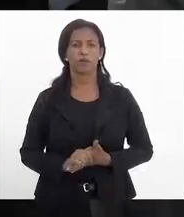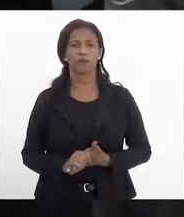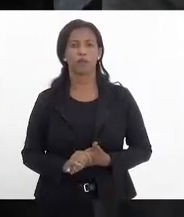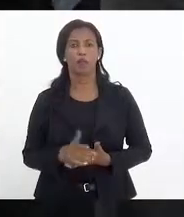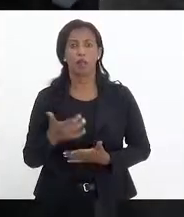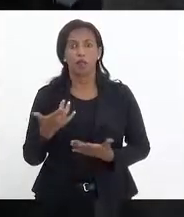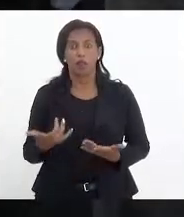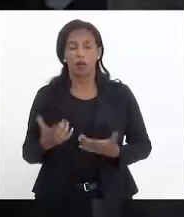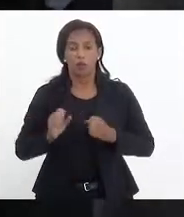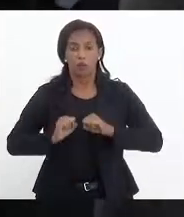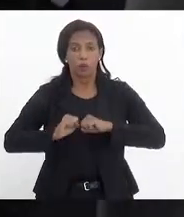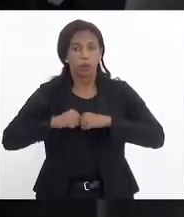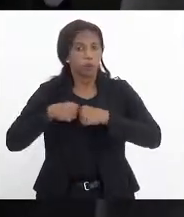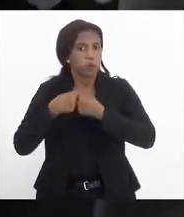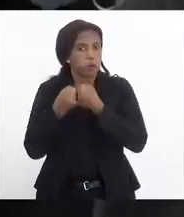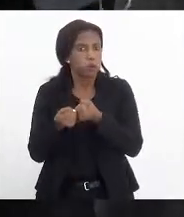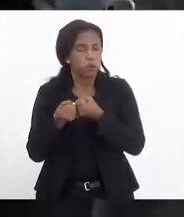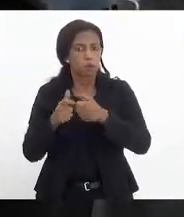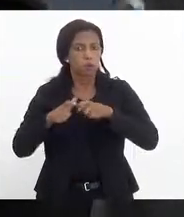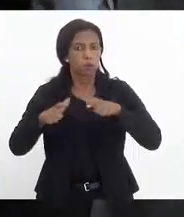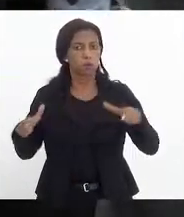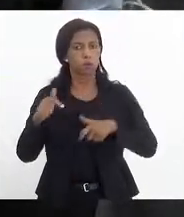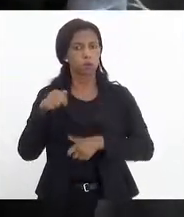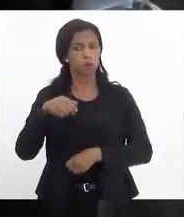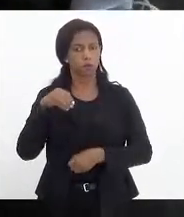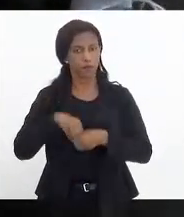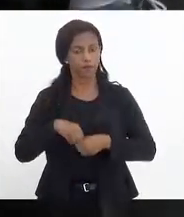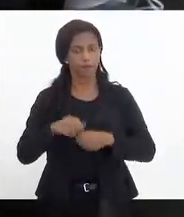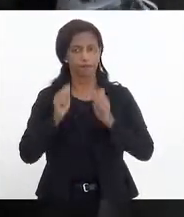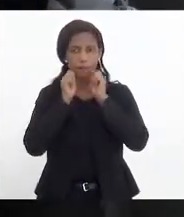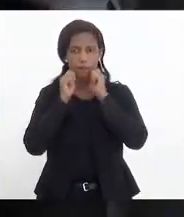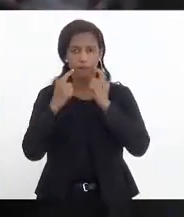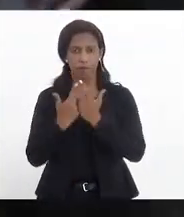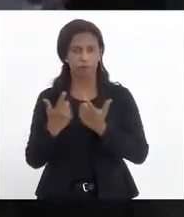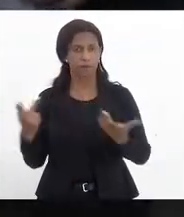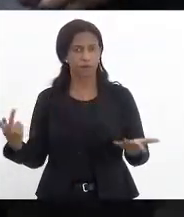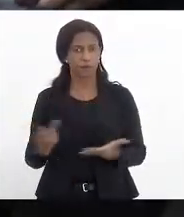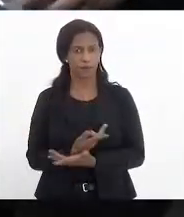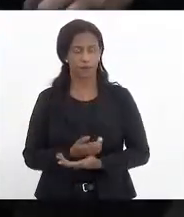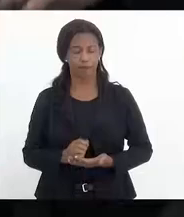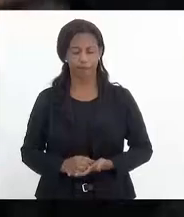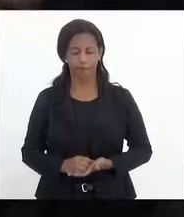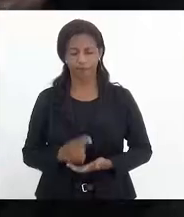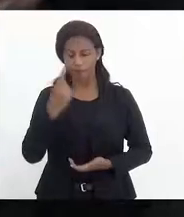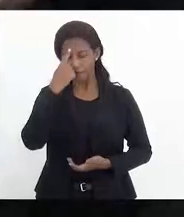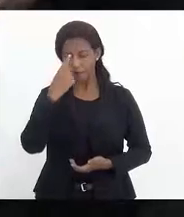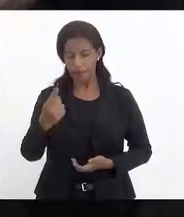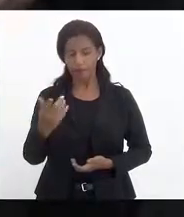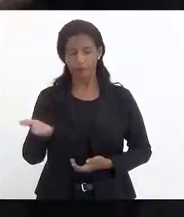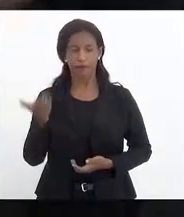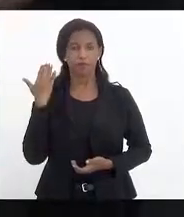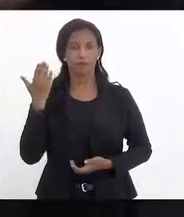estão fazendo um esforço muito grande aqui dentro para que isso aconteça.